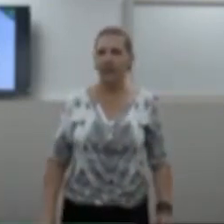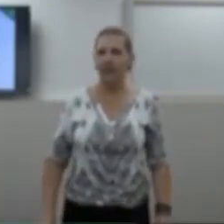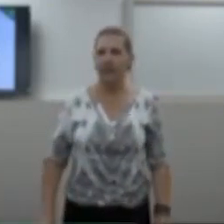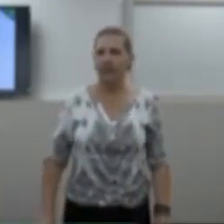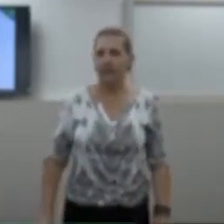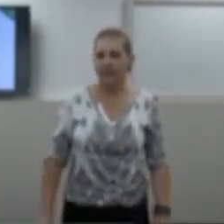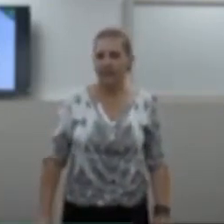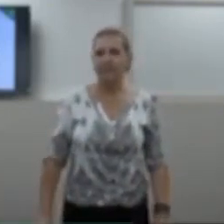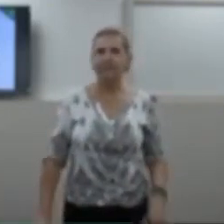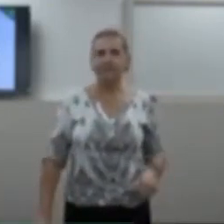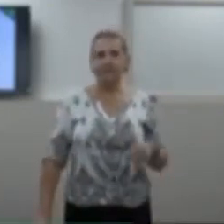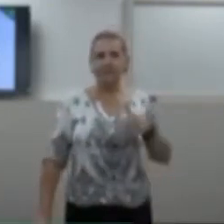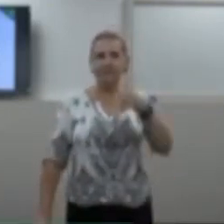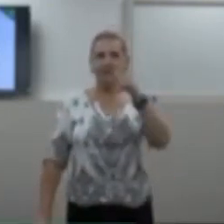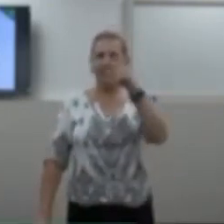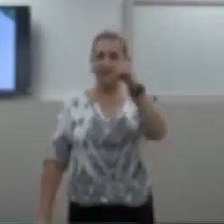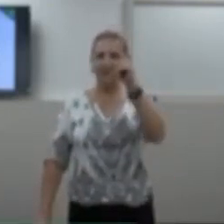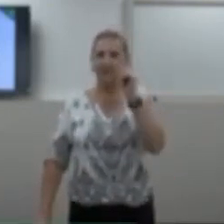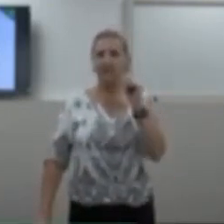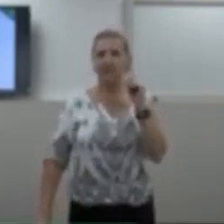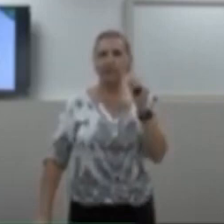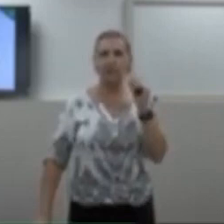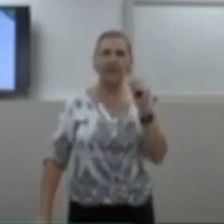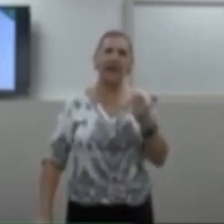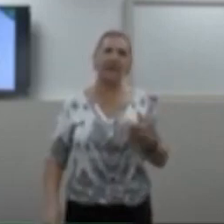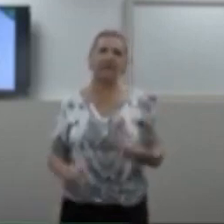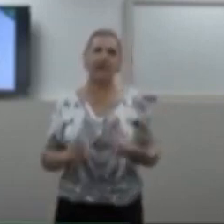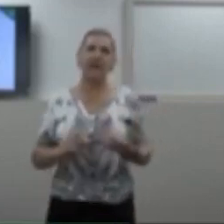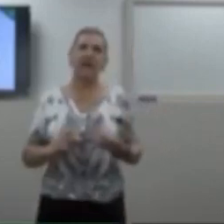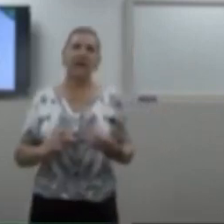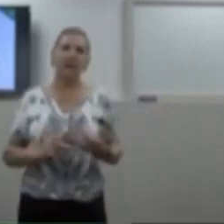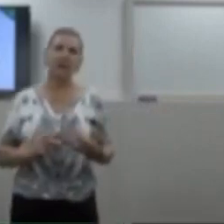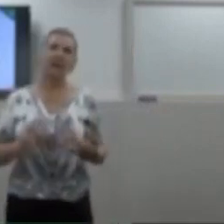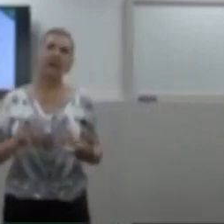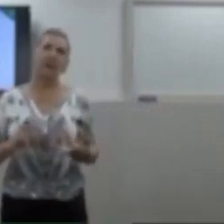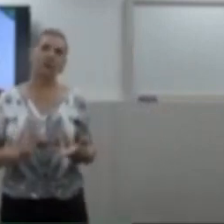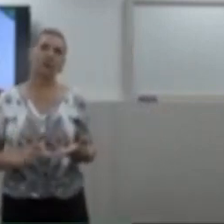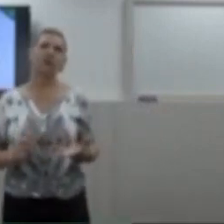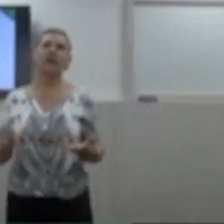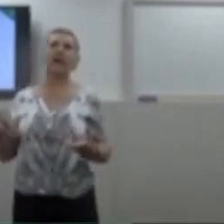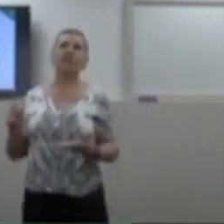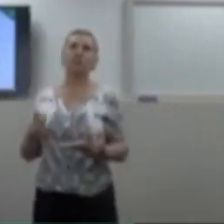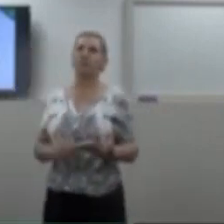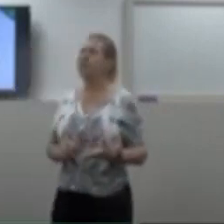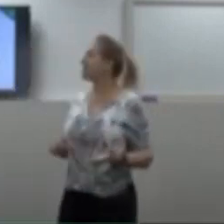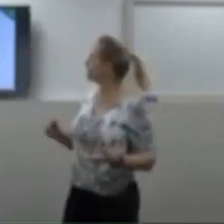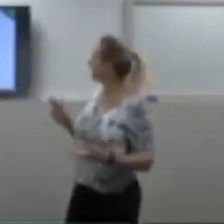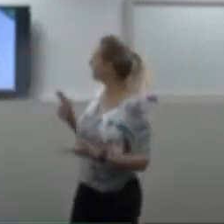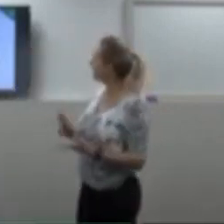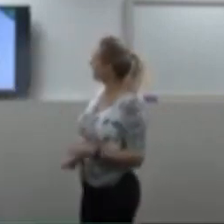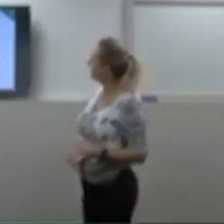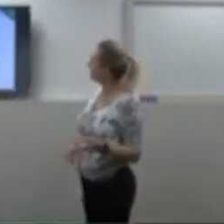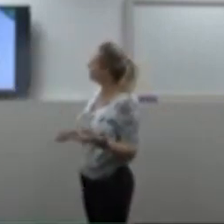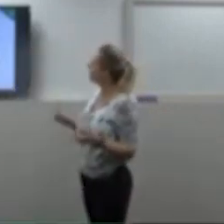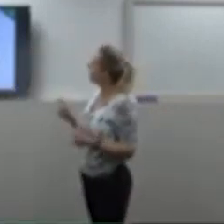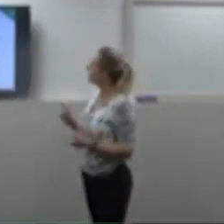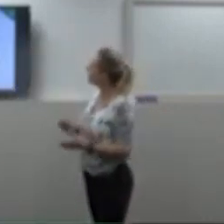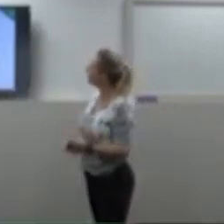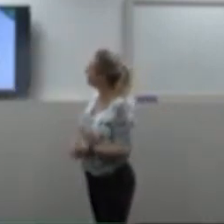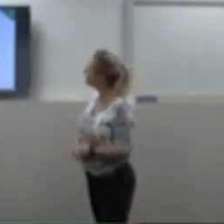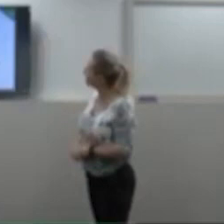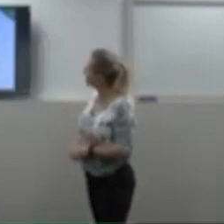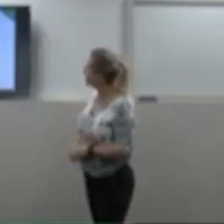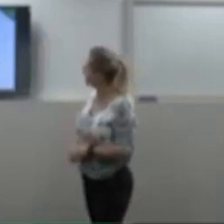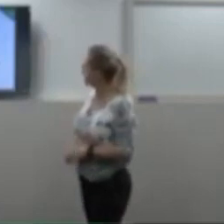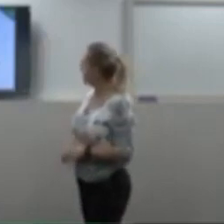e copia, tá? Classificação dos numerais. Cardinais, ordinais, multiplicativos,